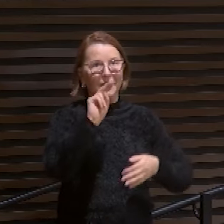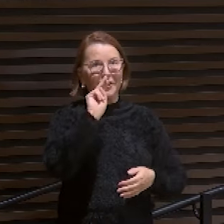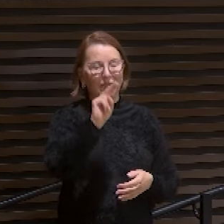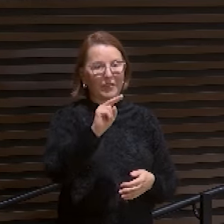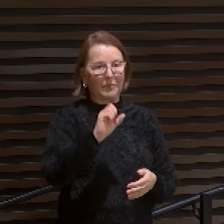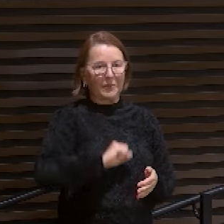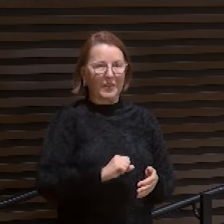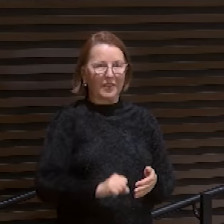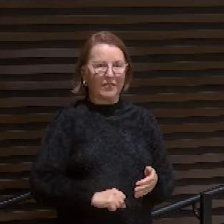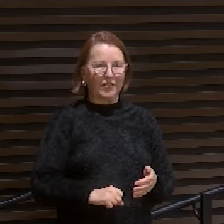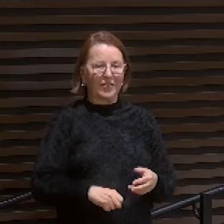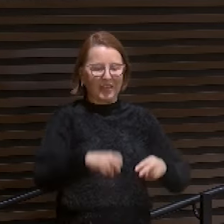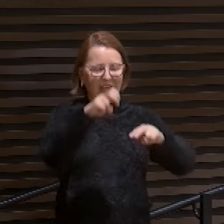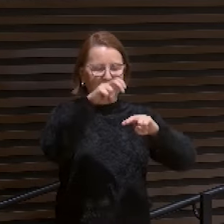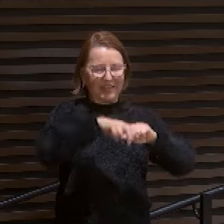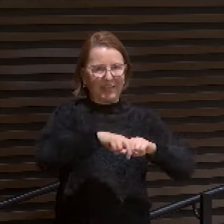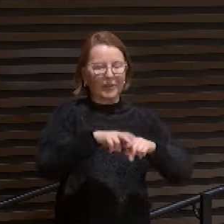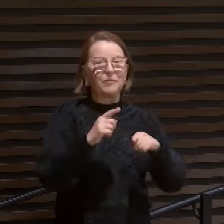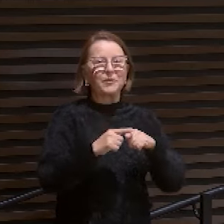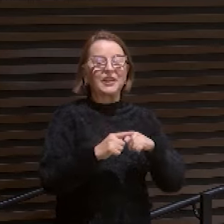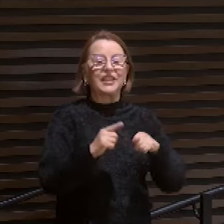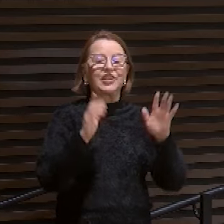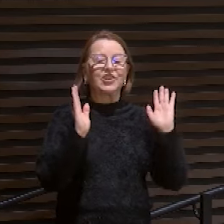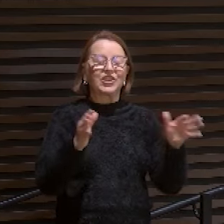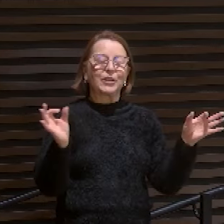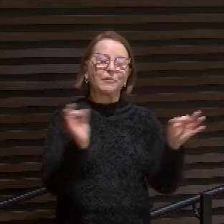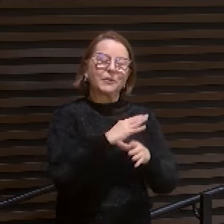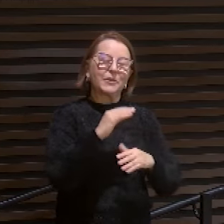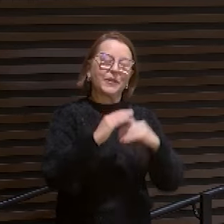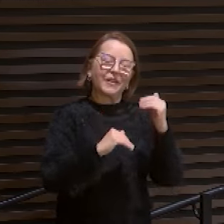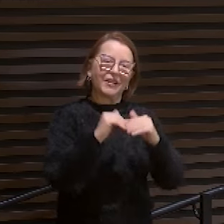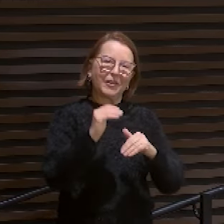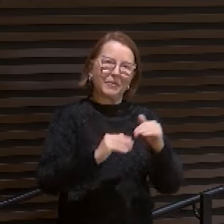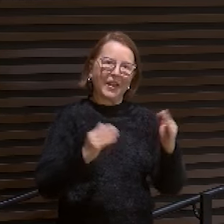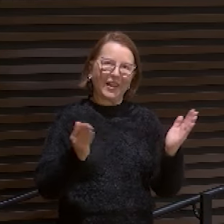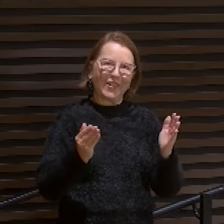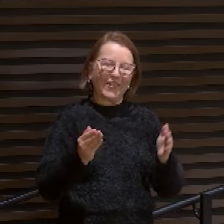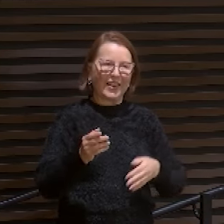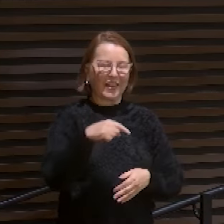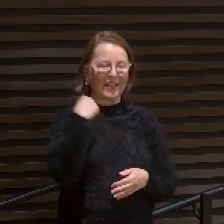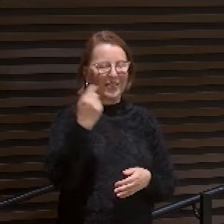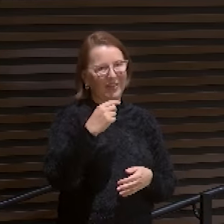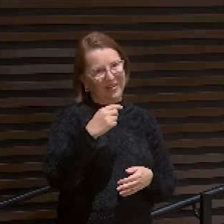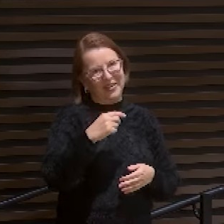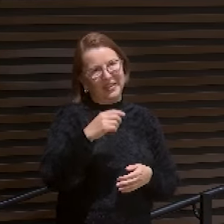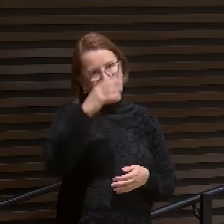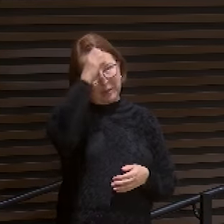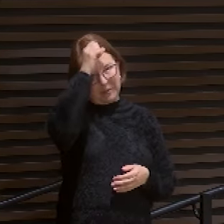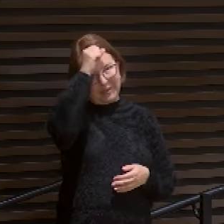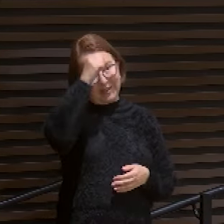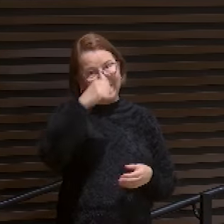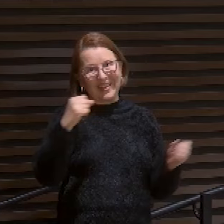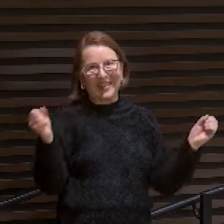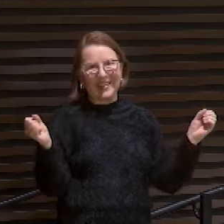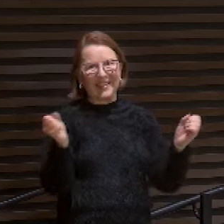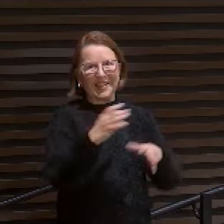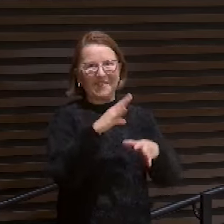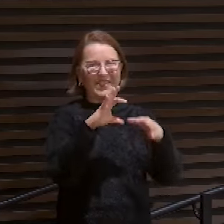que já completou a obra. E agora nós vamos ver a nova aliança.